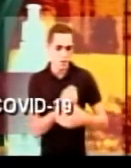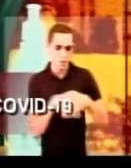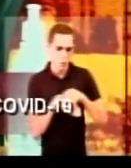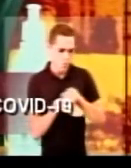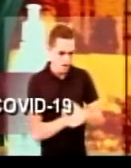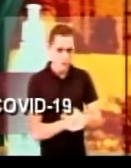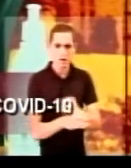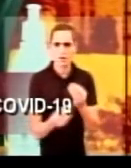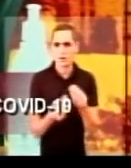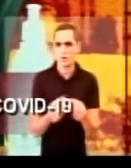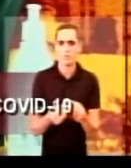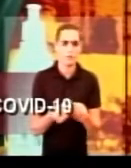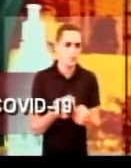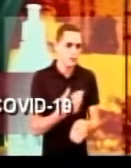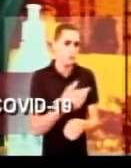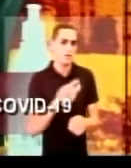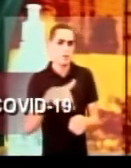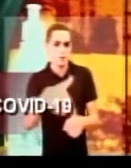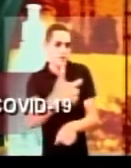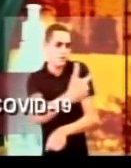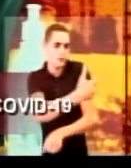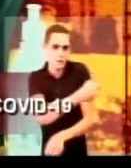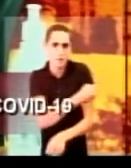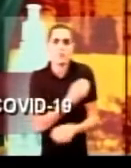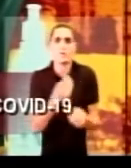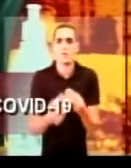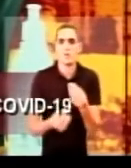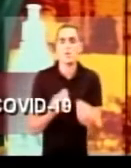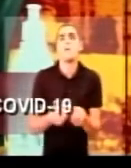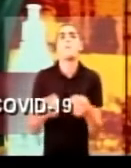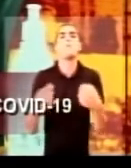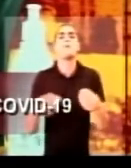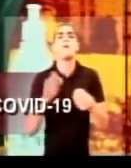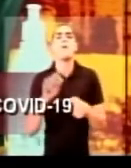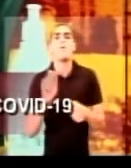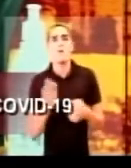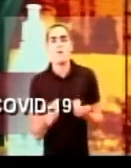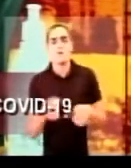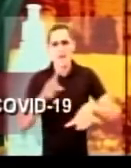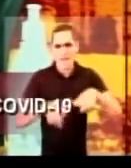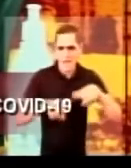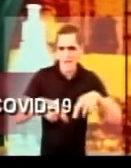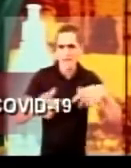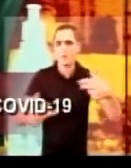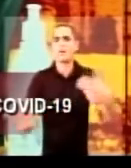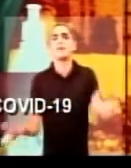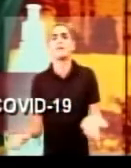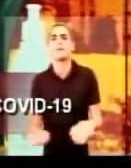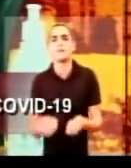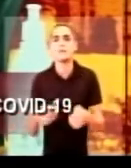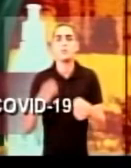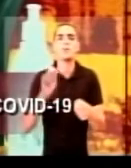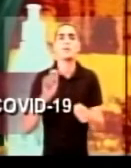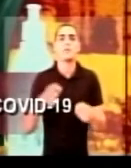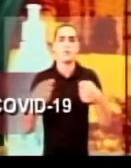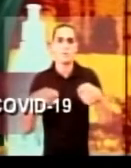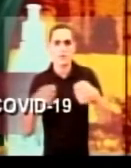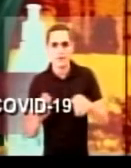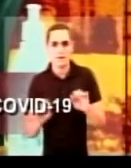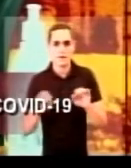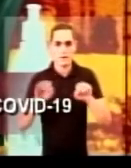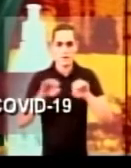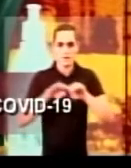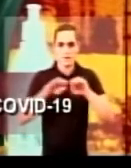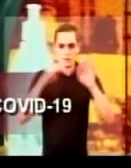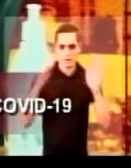insumos e os imunobiológicos? Quais recursos precisam estar disponíveis para a gente garantir a rede de frio,